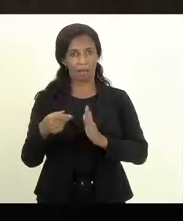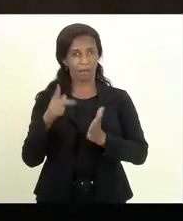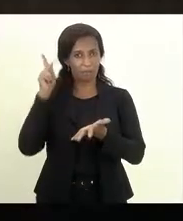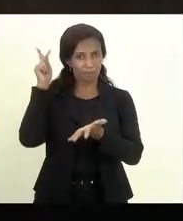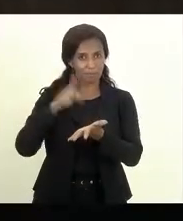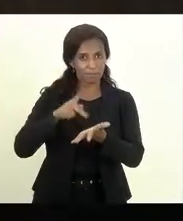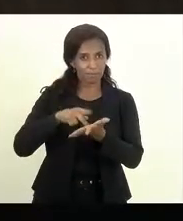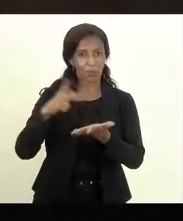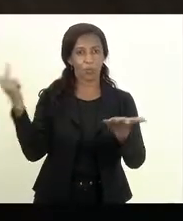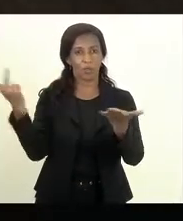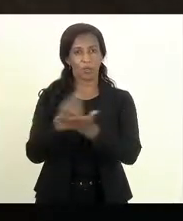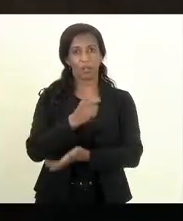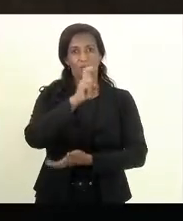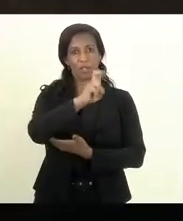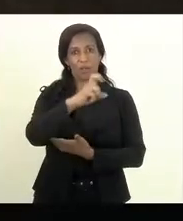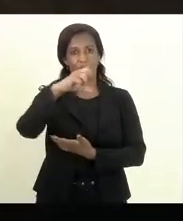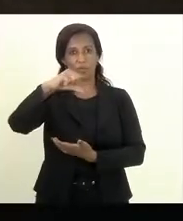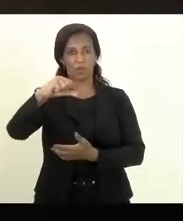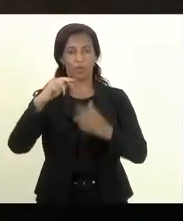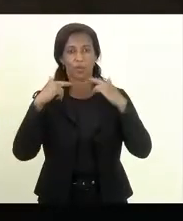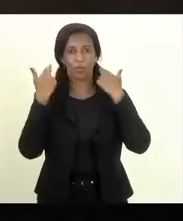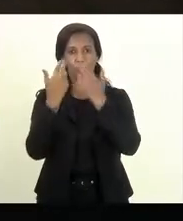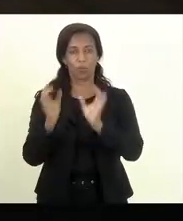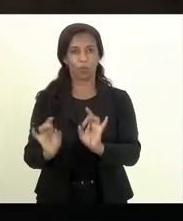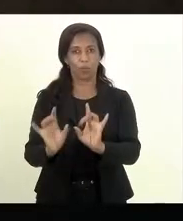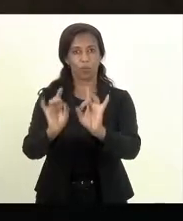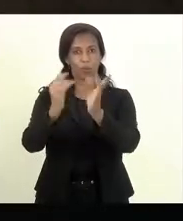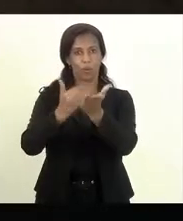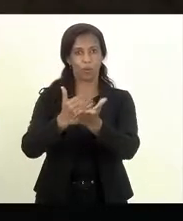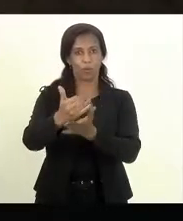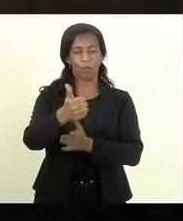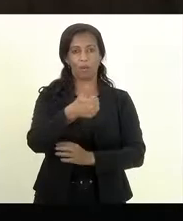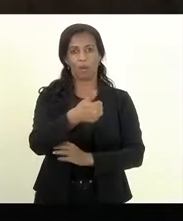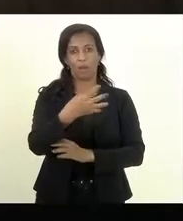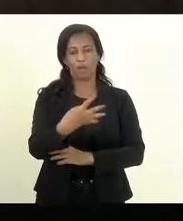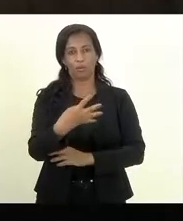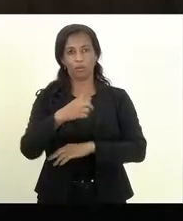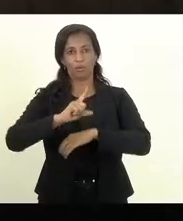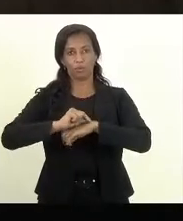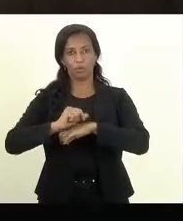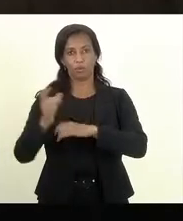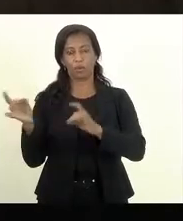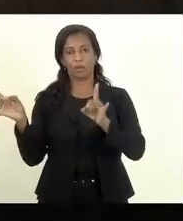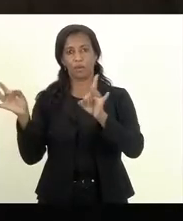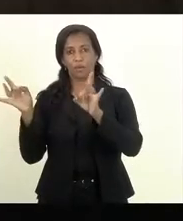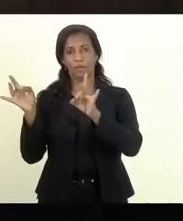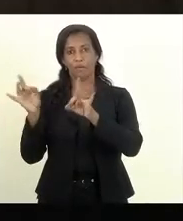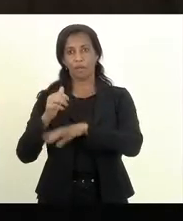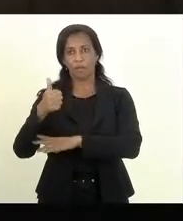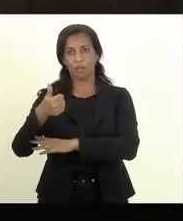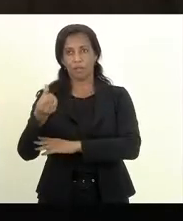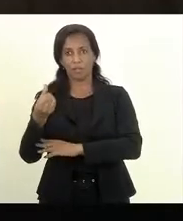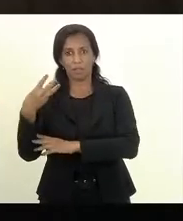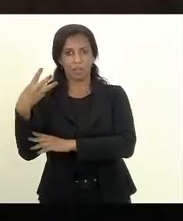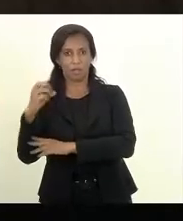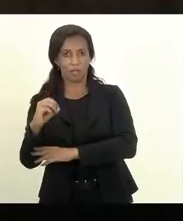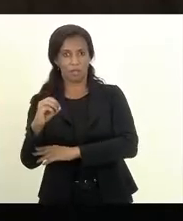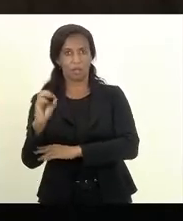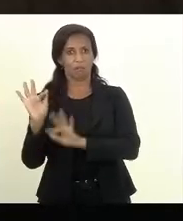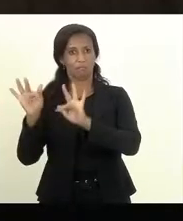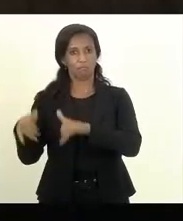exatidão o ocorrido na 59ª sessão ordinária, que, iniciada às 14 horas, encerrou-se às 16 horas e 30